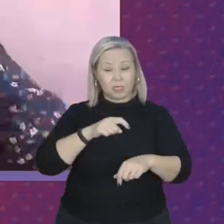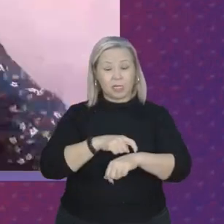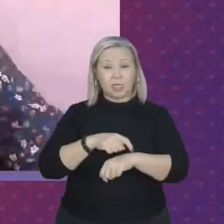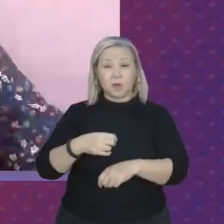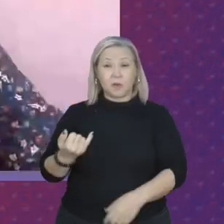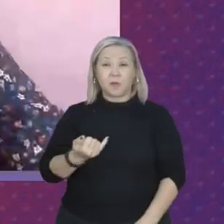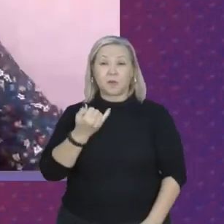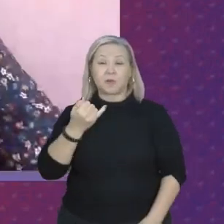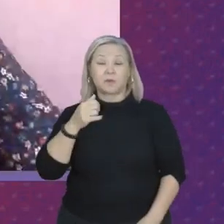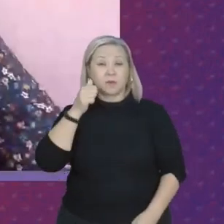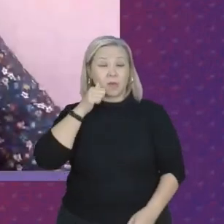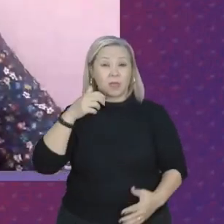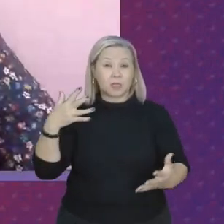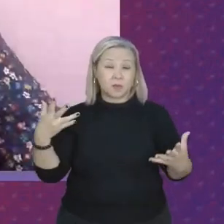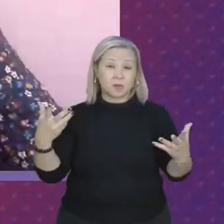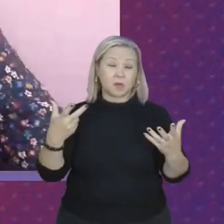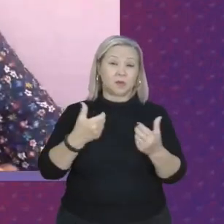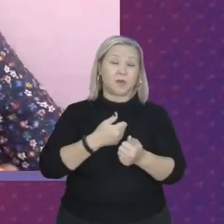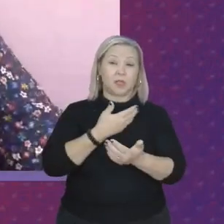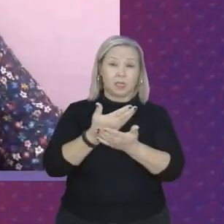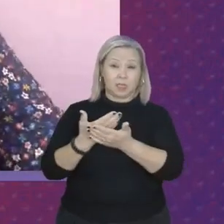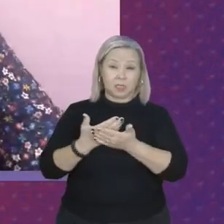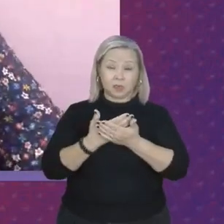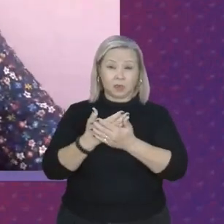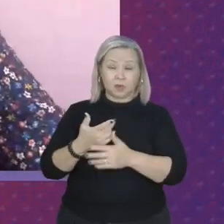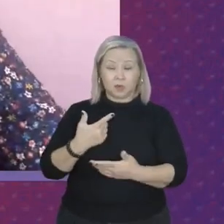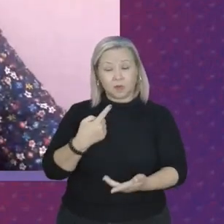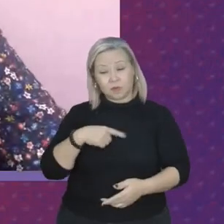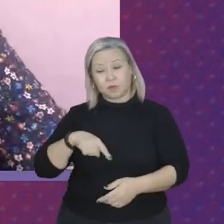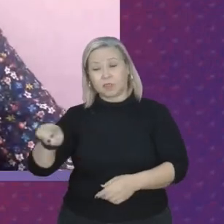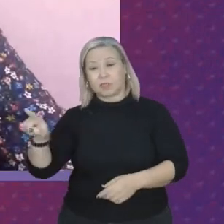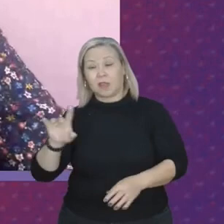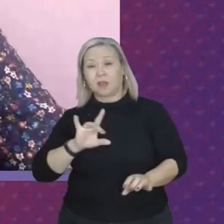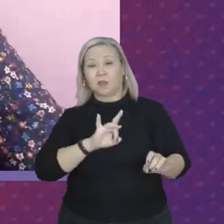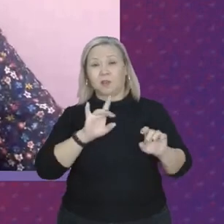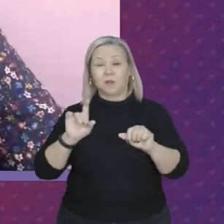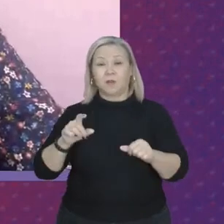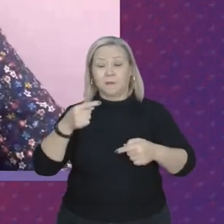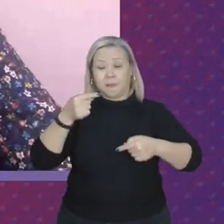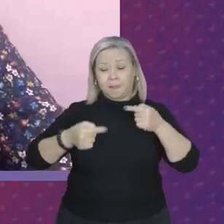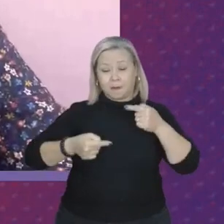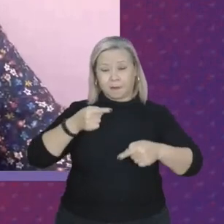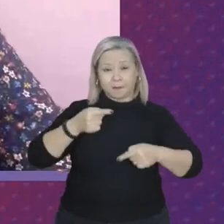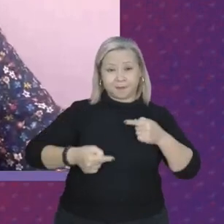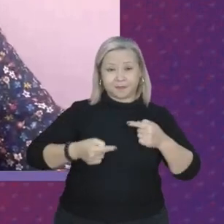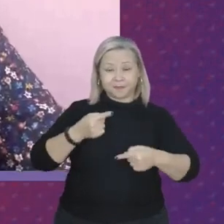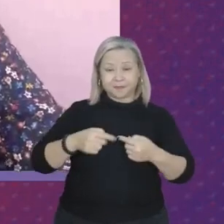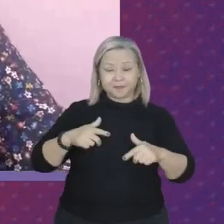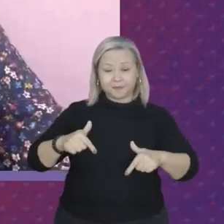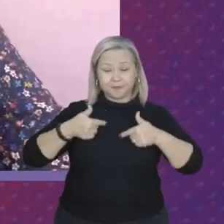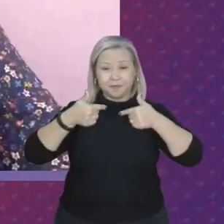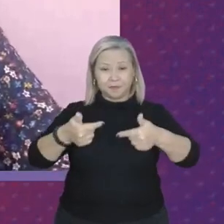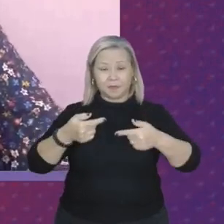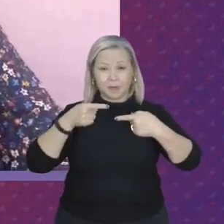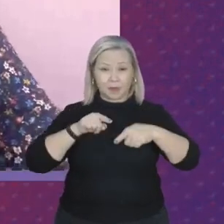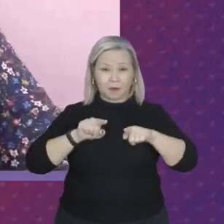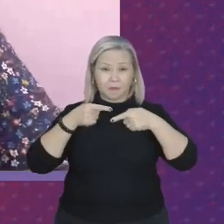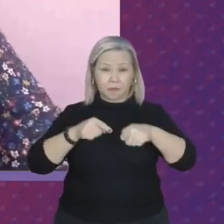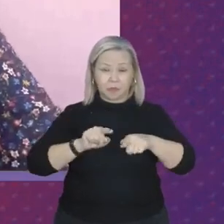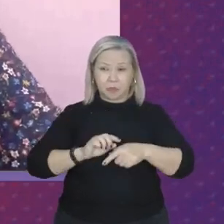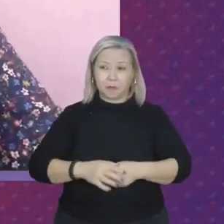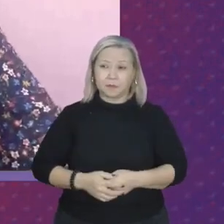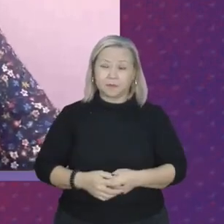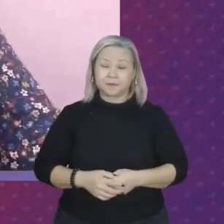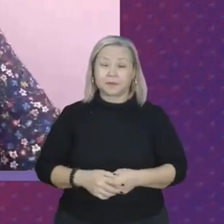se qualifiquem, estudem e, enfim, saibam cada vez mais para entrar na política, enfrentando esses desafios. O tema que me